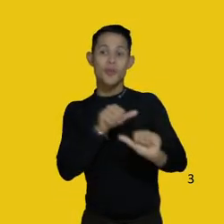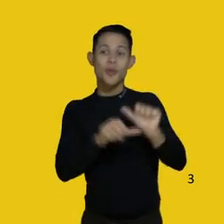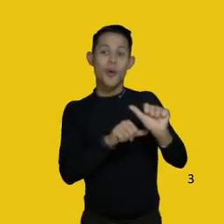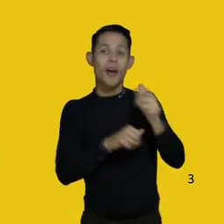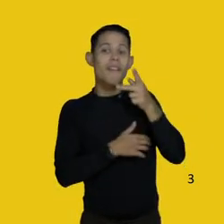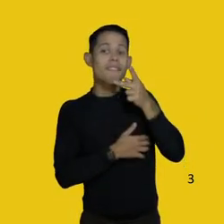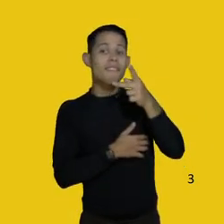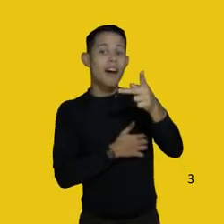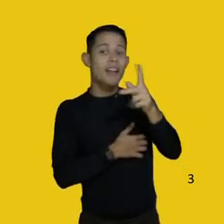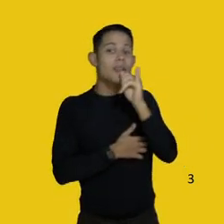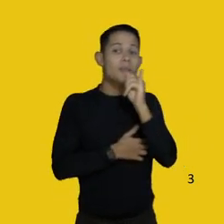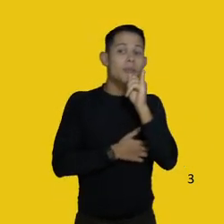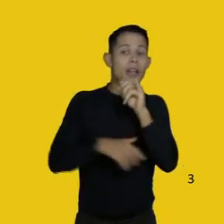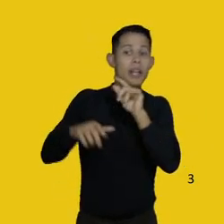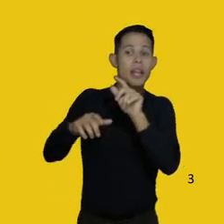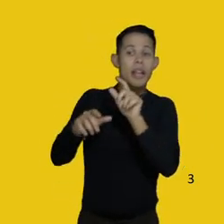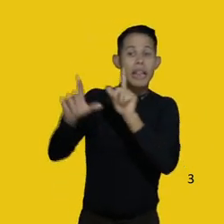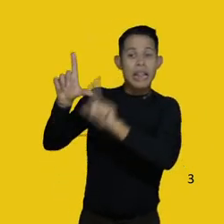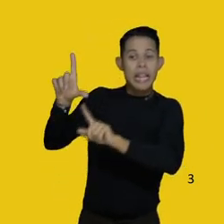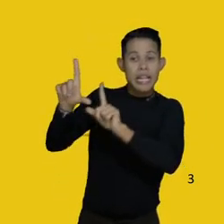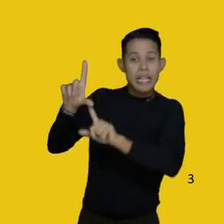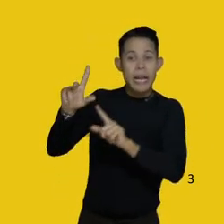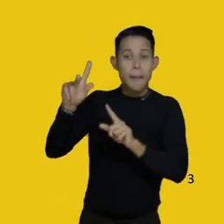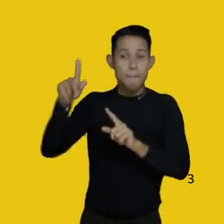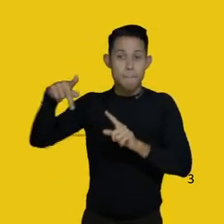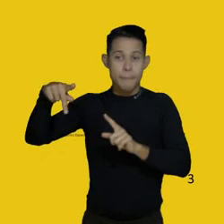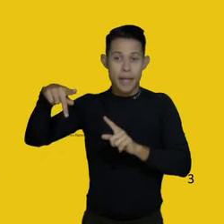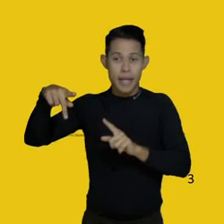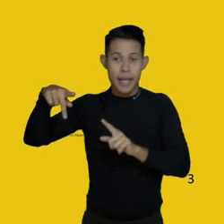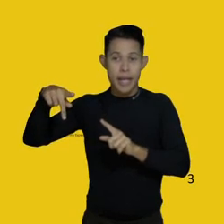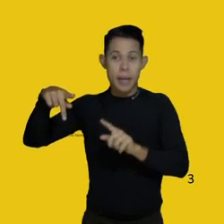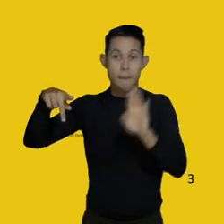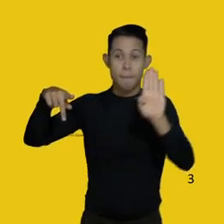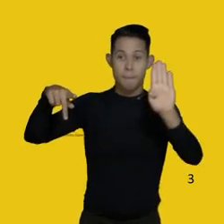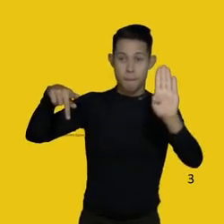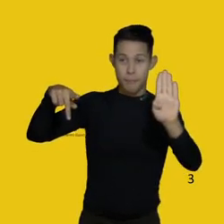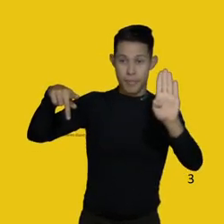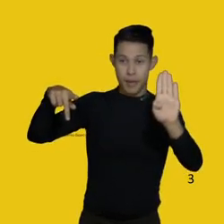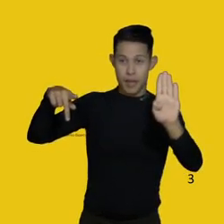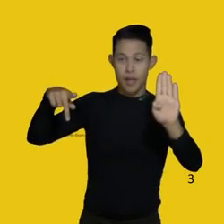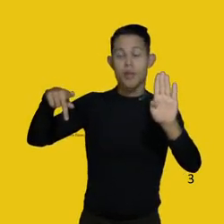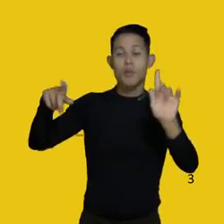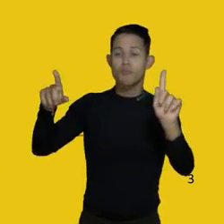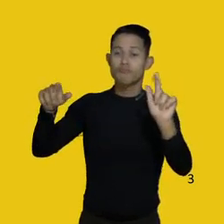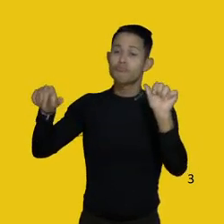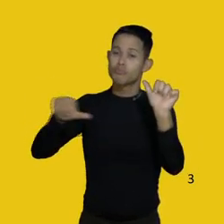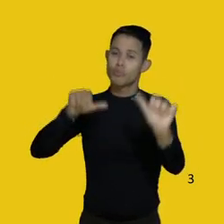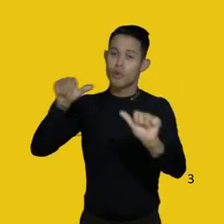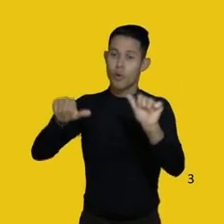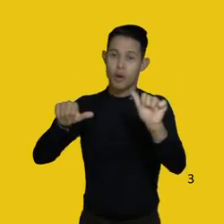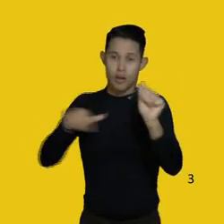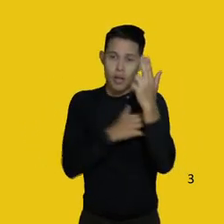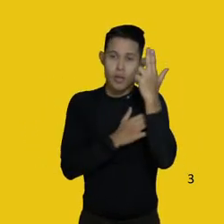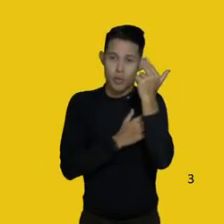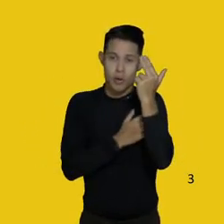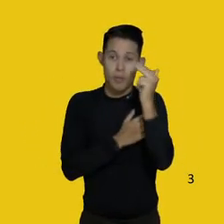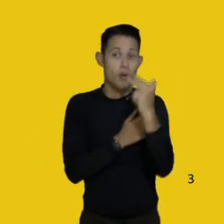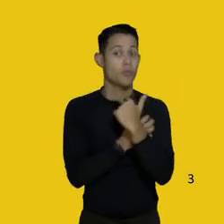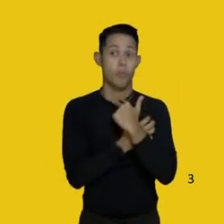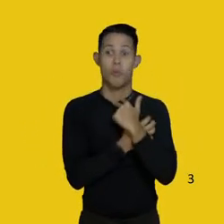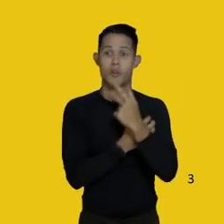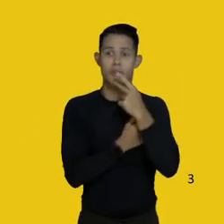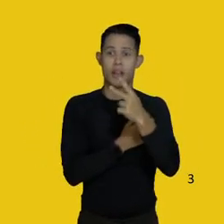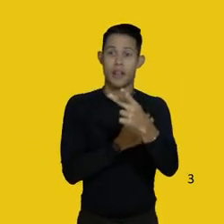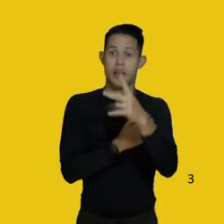fala eles vão trocar na escrita a gente não pode falar ainda que é disléxico ele vai ter que passar pelo o processo para adquirir todas